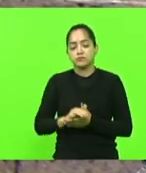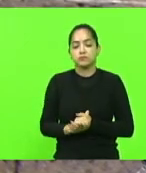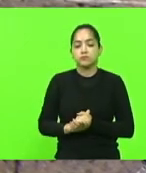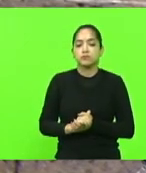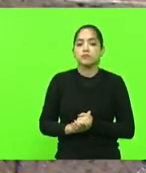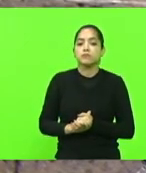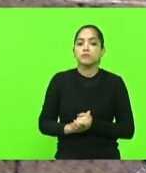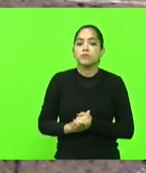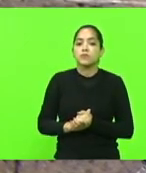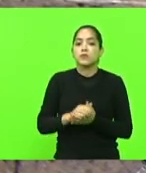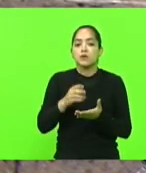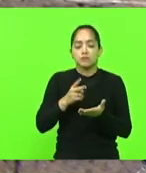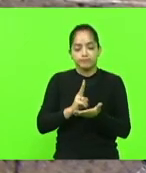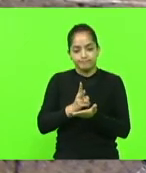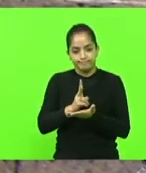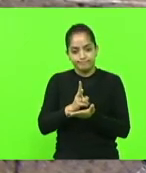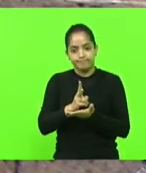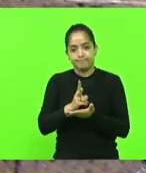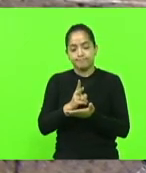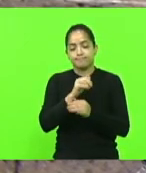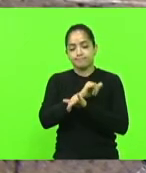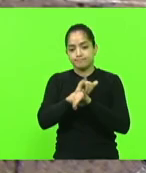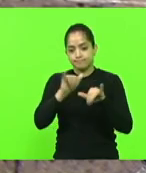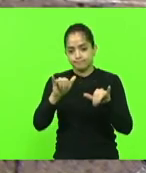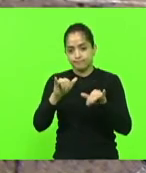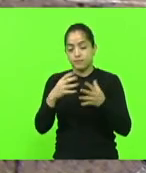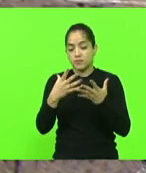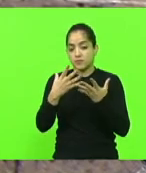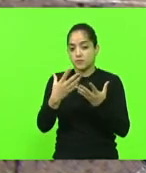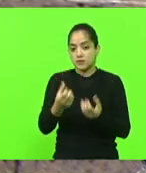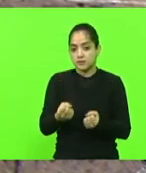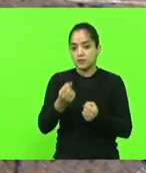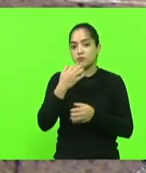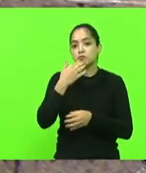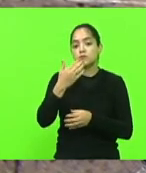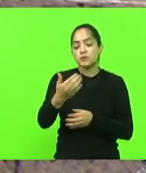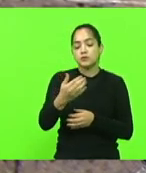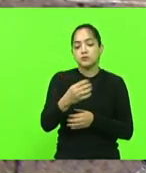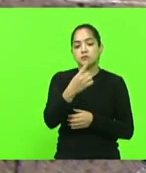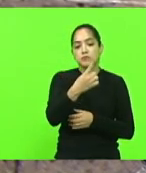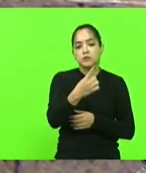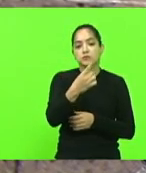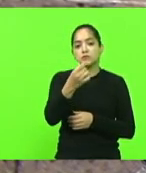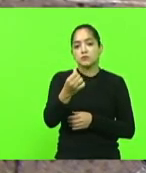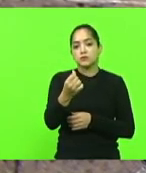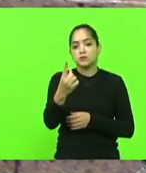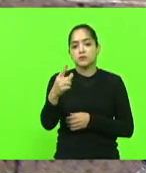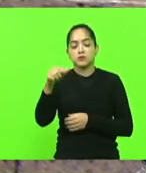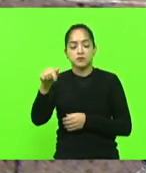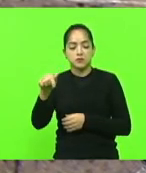1632/2021. Dando continuidade à ordem do dia, o senhor presidente deferiu os requerimentos